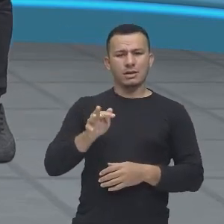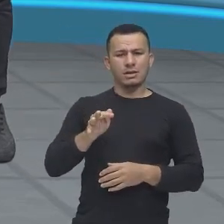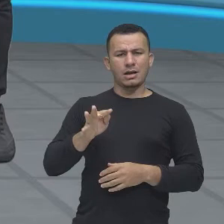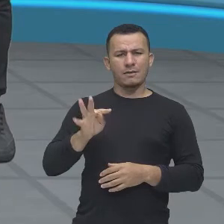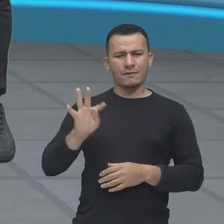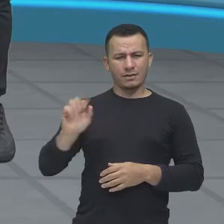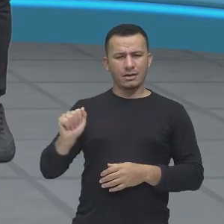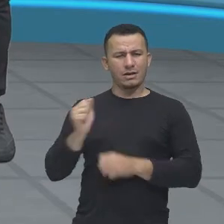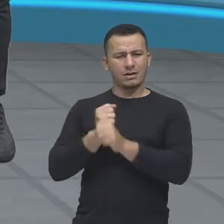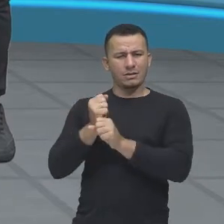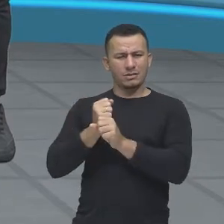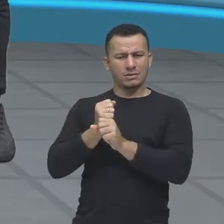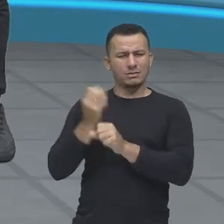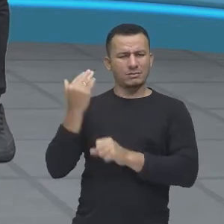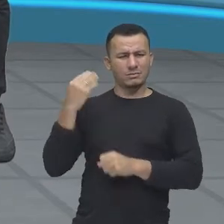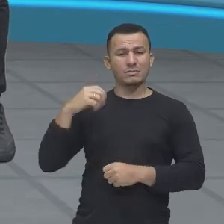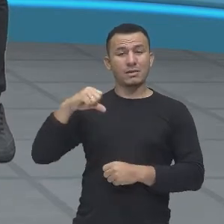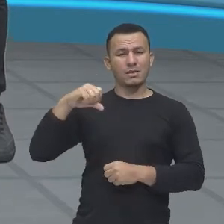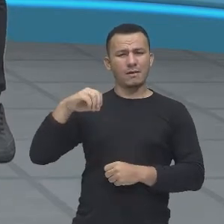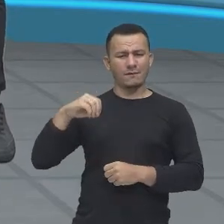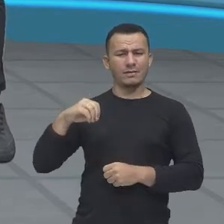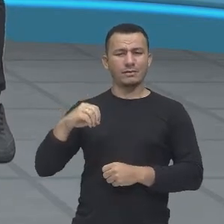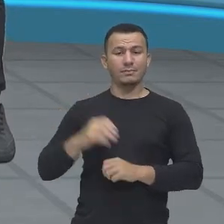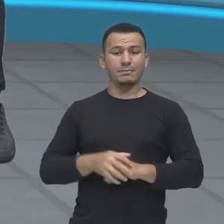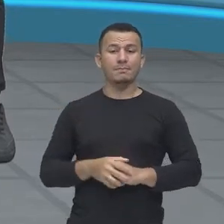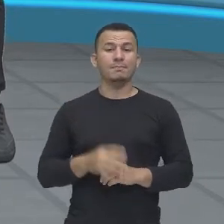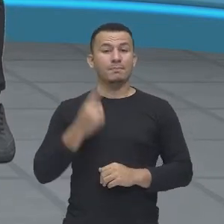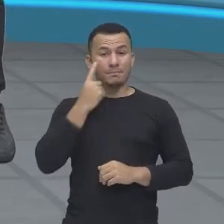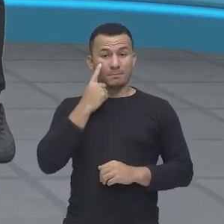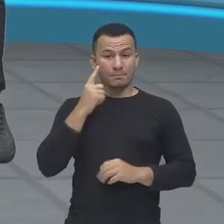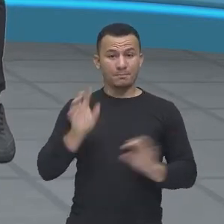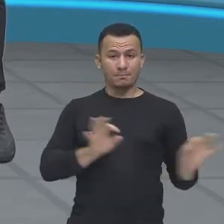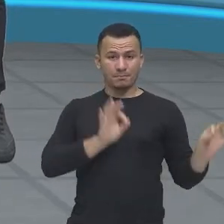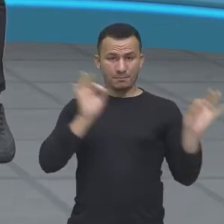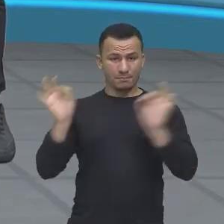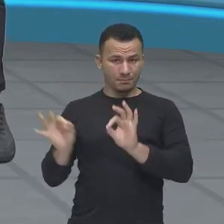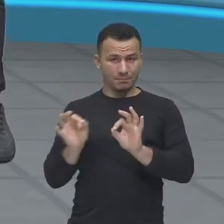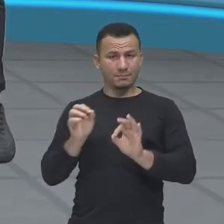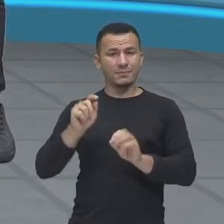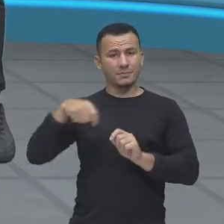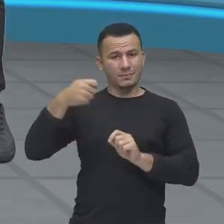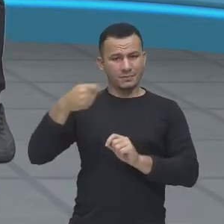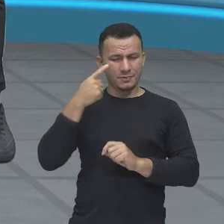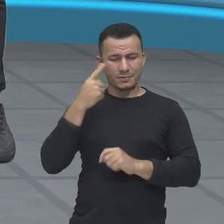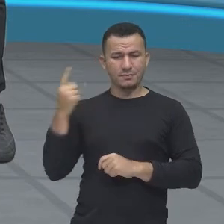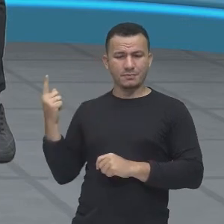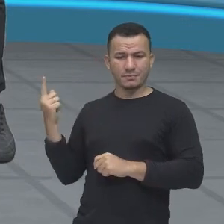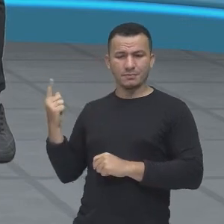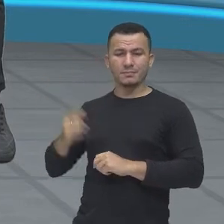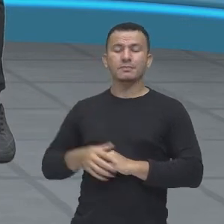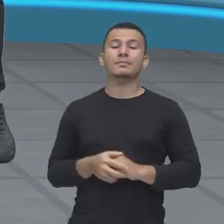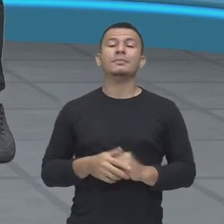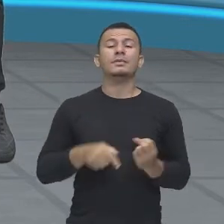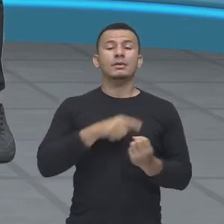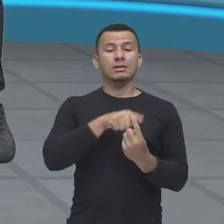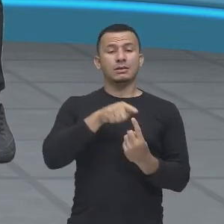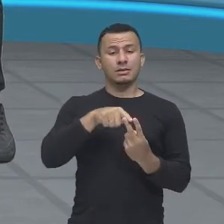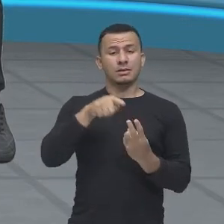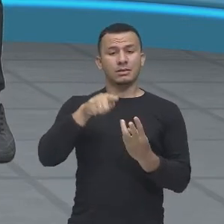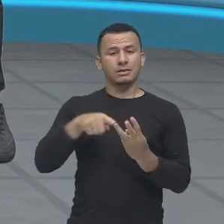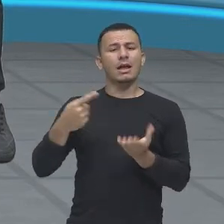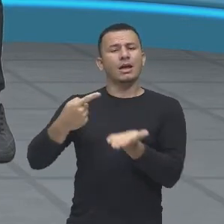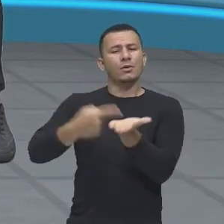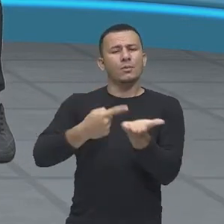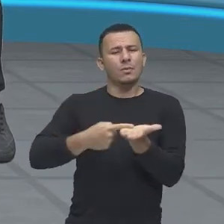90. A gente vai ver agora essa animação rodando aí, sem parar, né, pra gente aí, né, com relação a esse tratado,